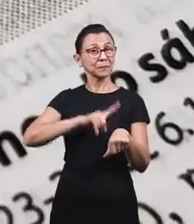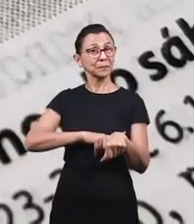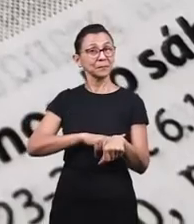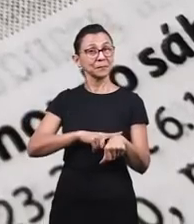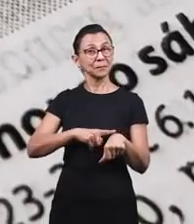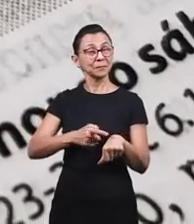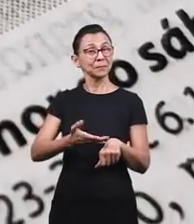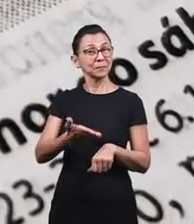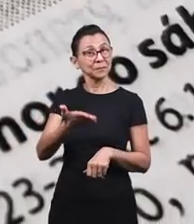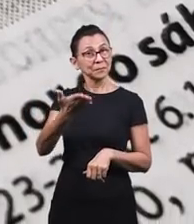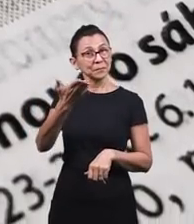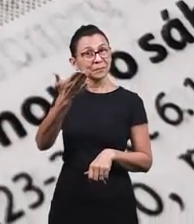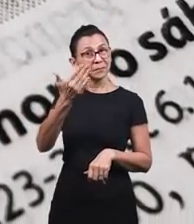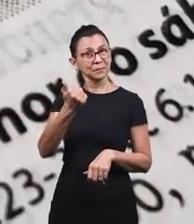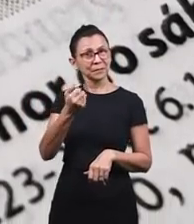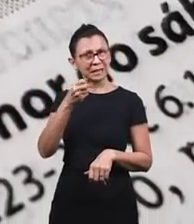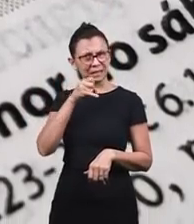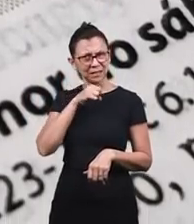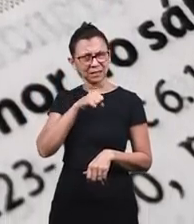já.